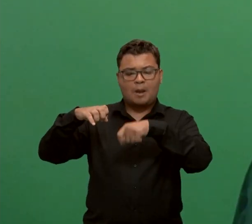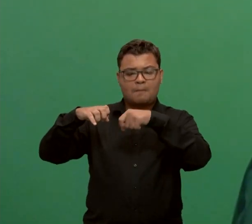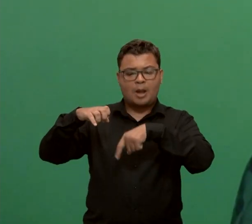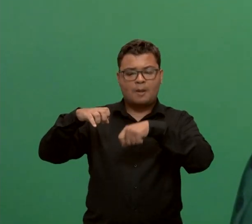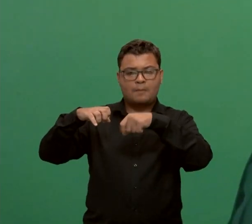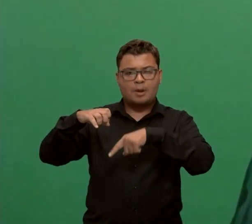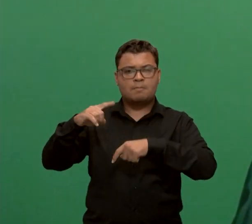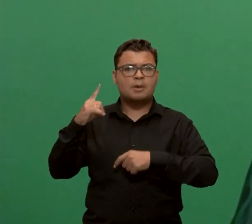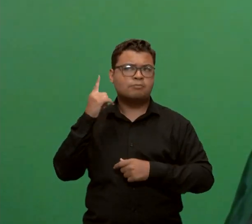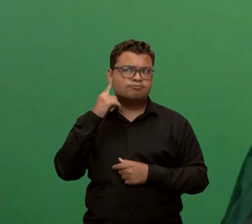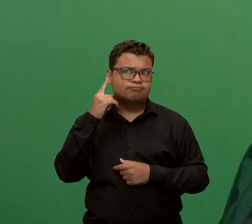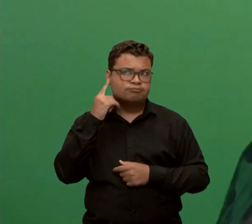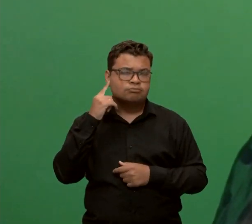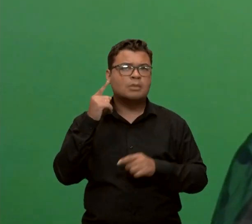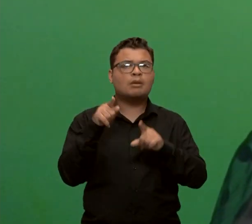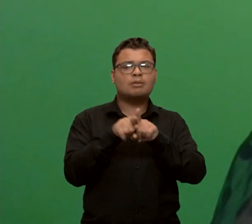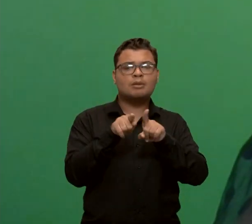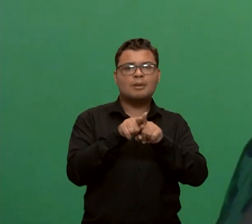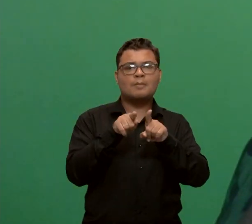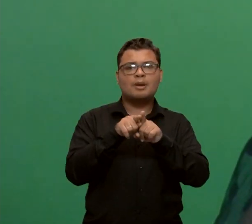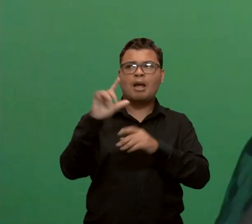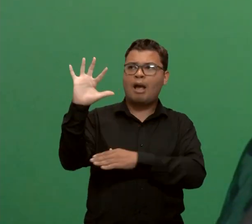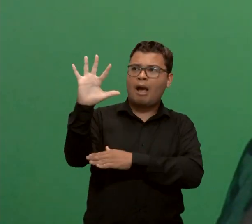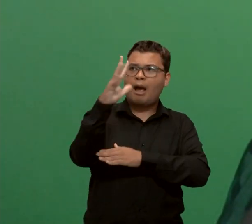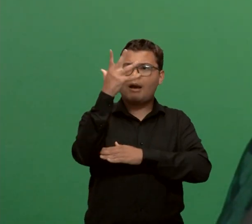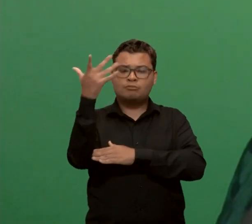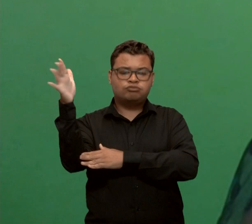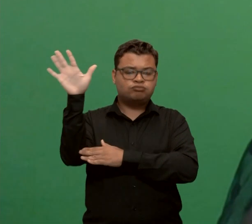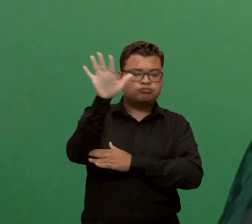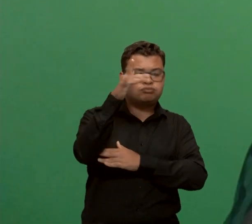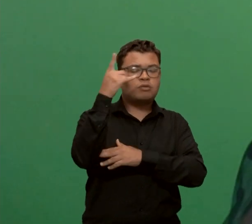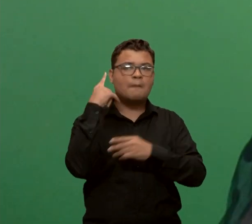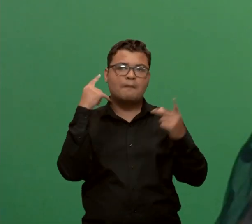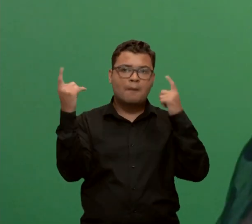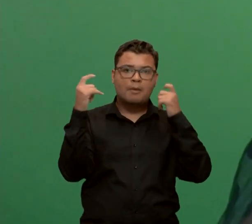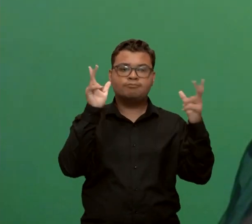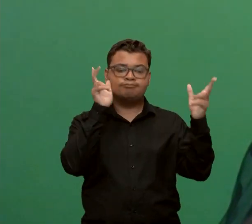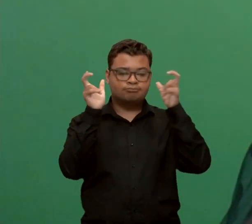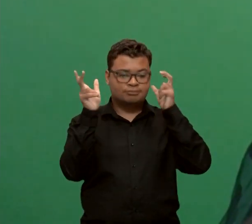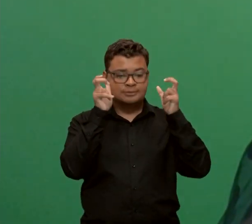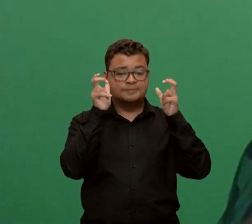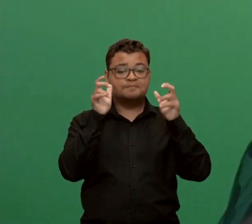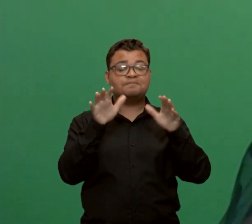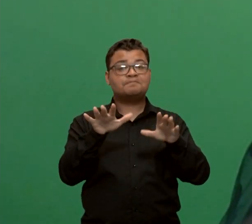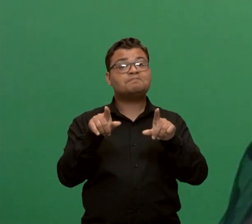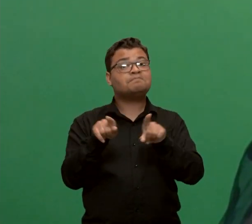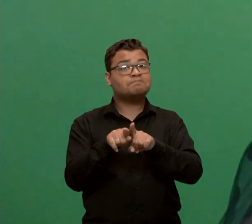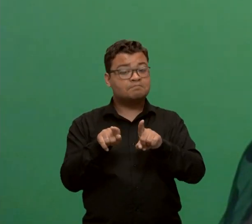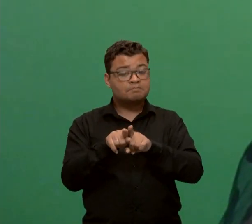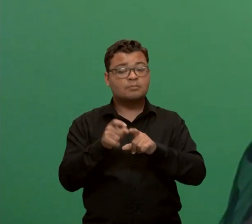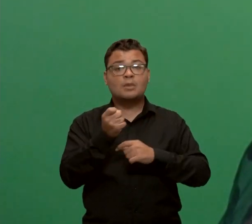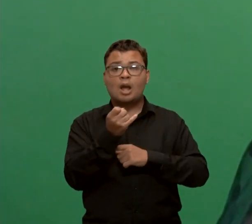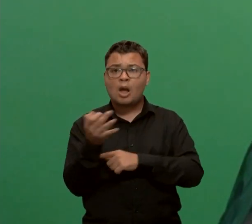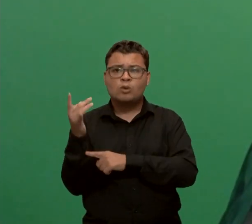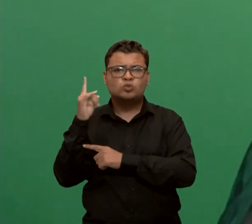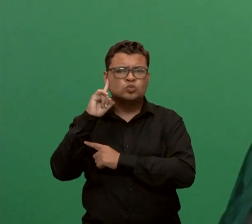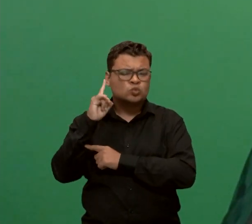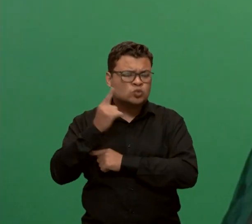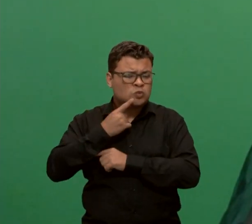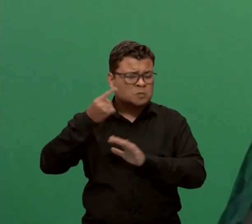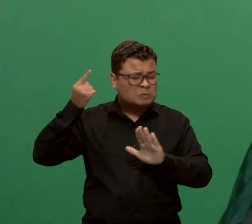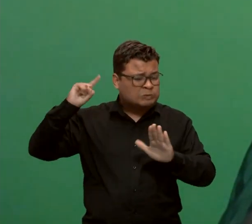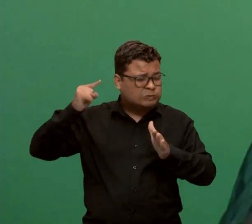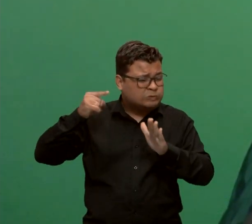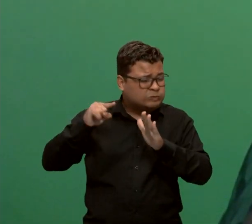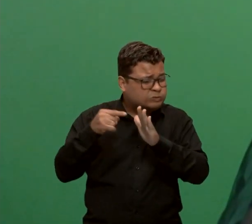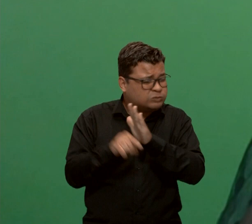das árvores, né? E aí vai sucessivamente até a gente chegar, por exemplo, numa surdez profunda, que a pessoa ela não consegue ouvir, por